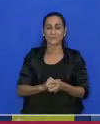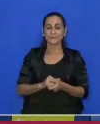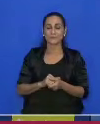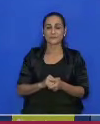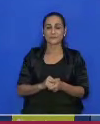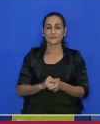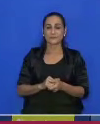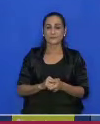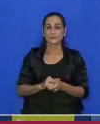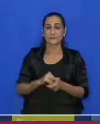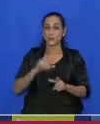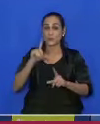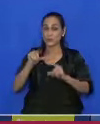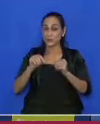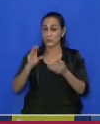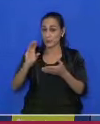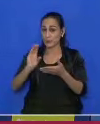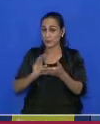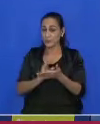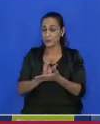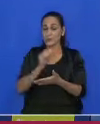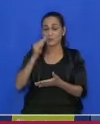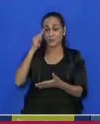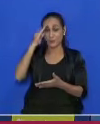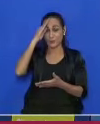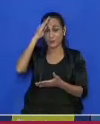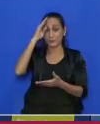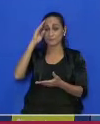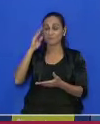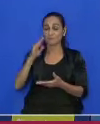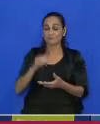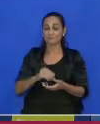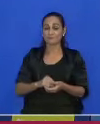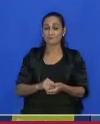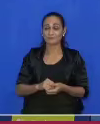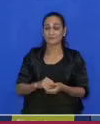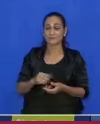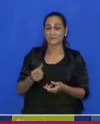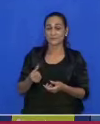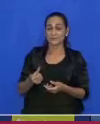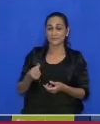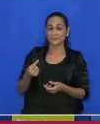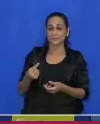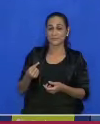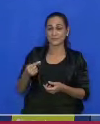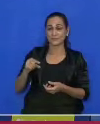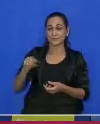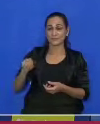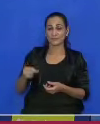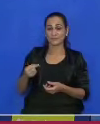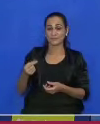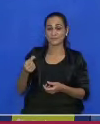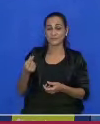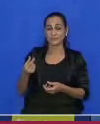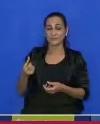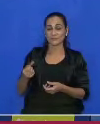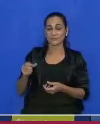Sorteio este que tem o prêmio principal, o segundo prêmio principal em